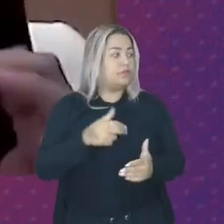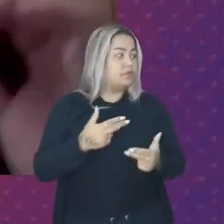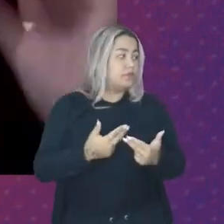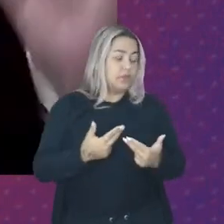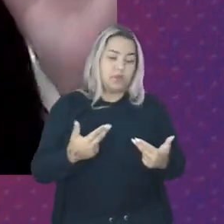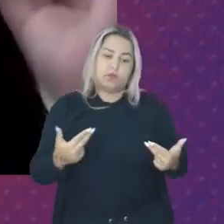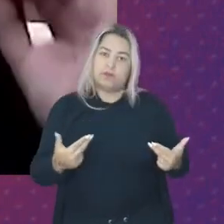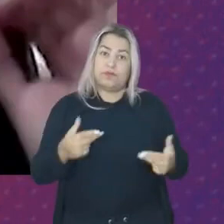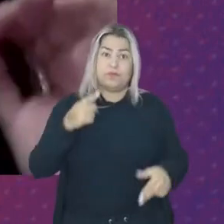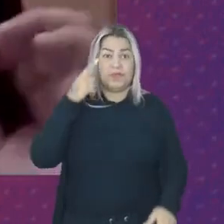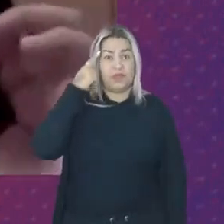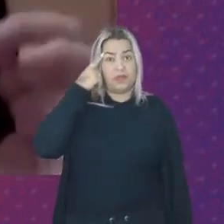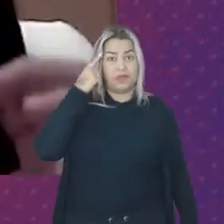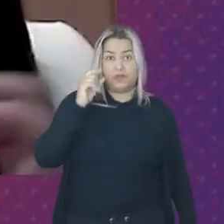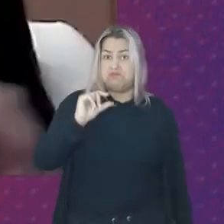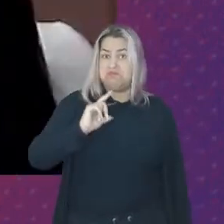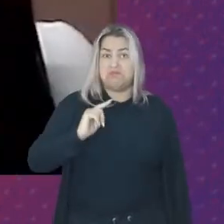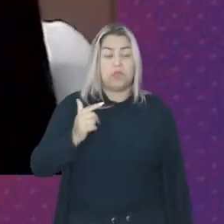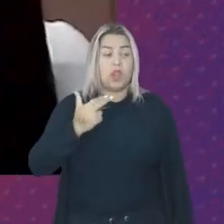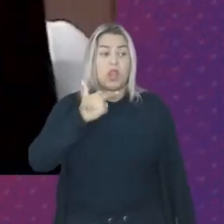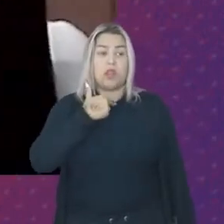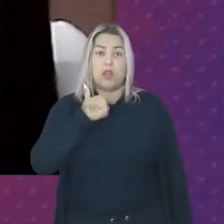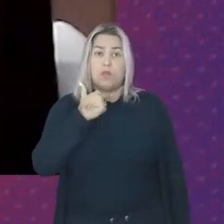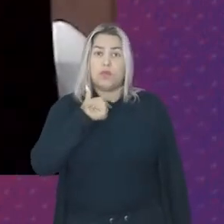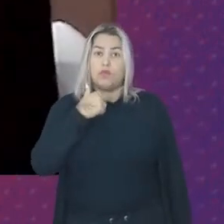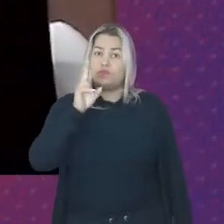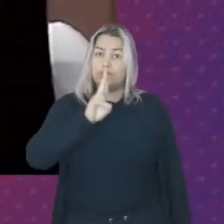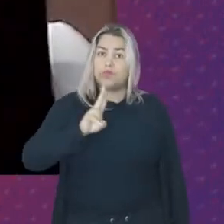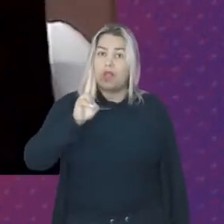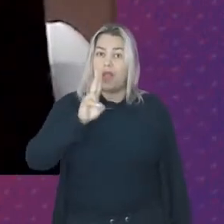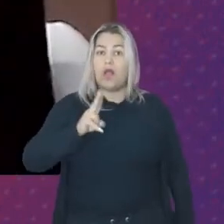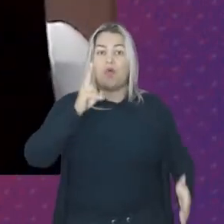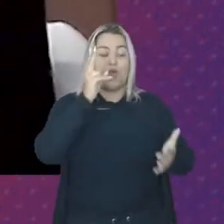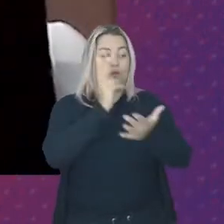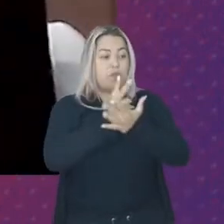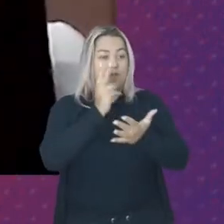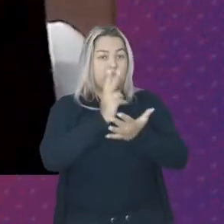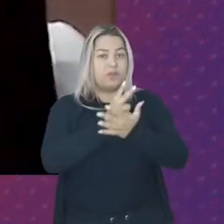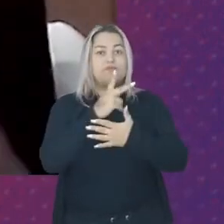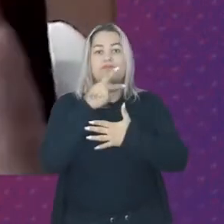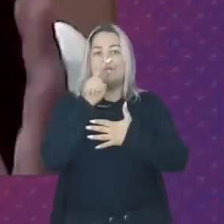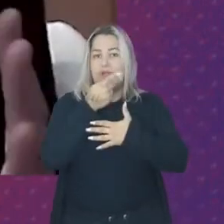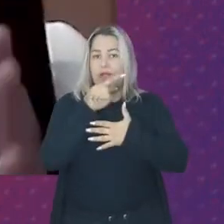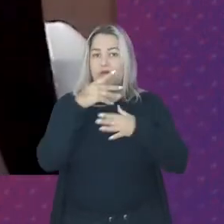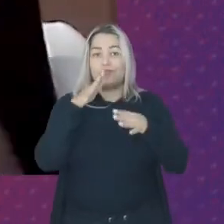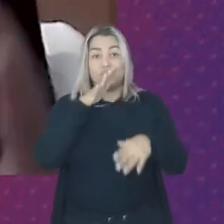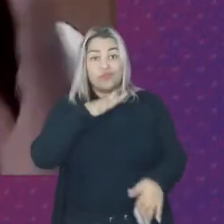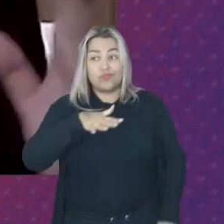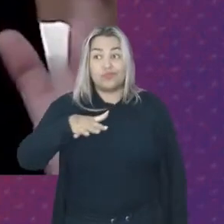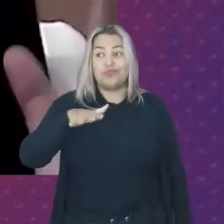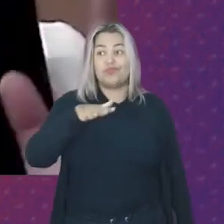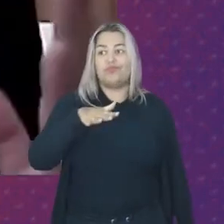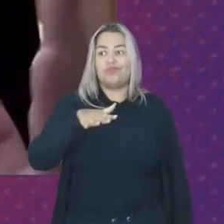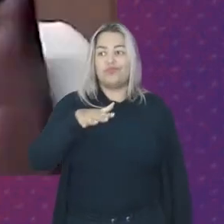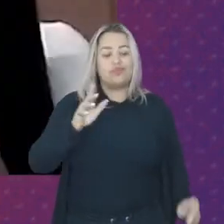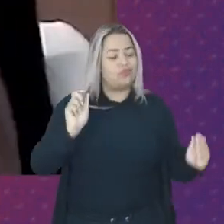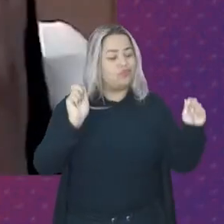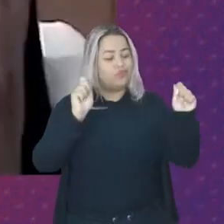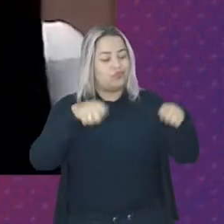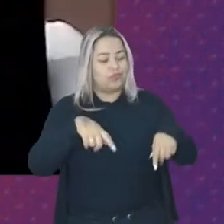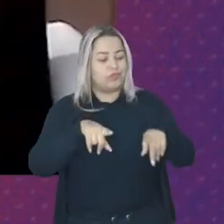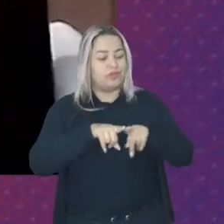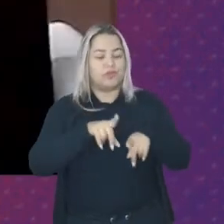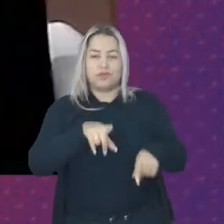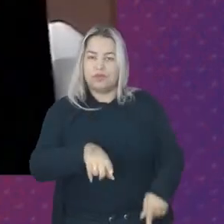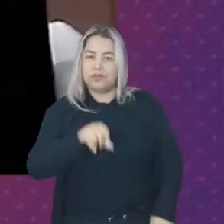deve pensar é que você não pode usar o mesmo conteúdo para falar com todo mundo. Então, você precisa